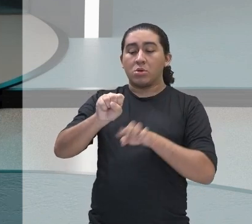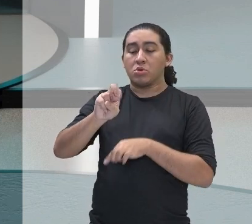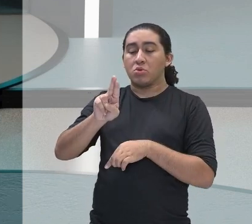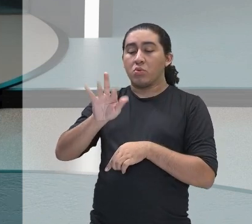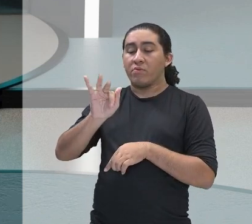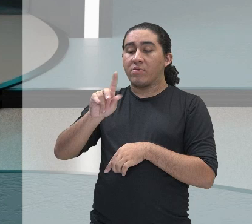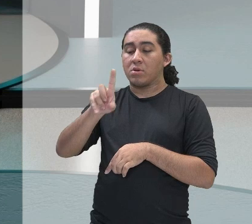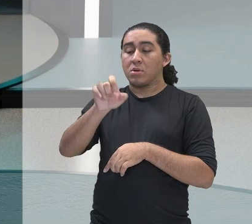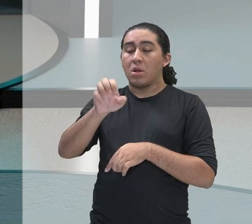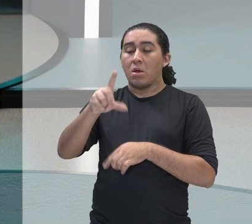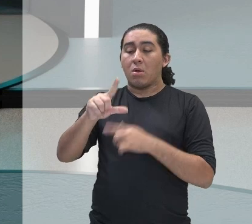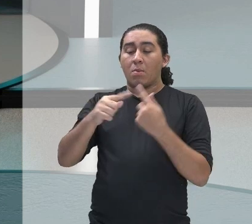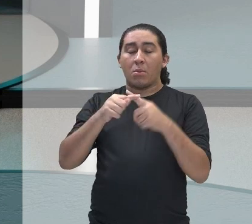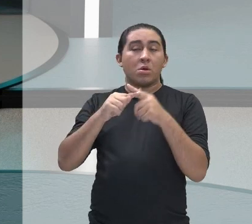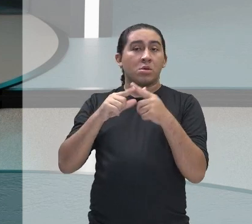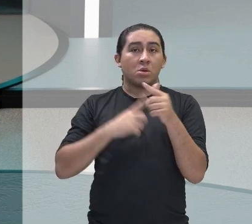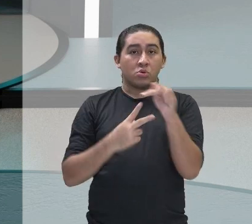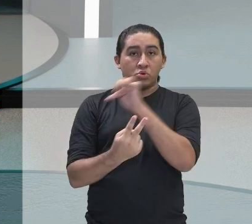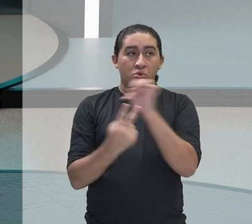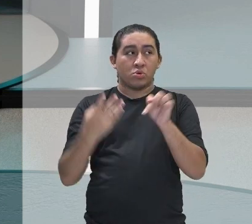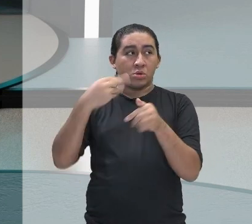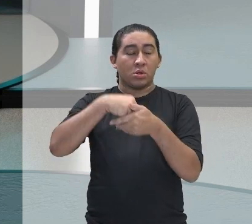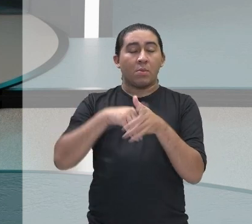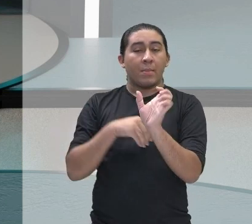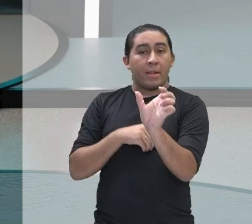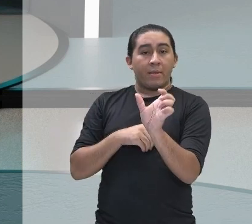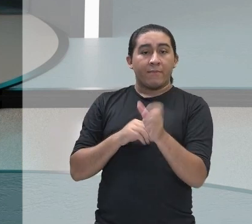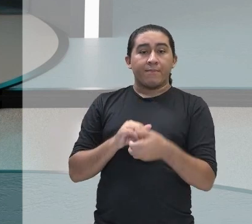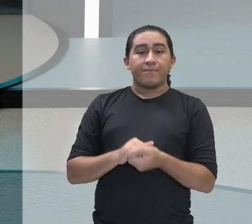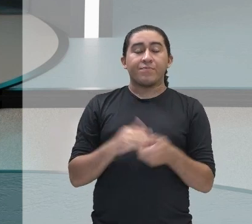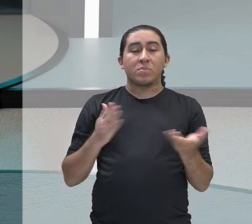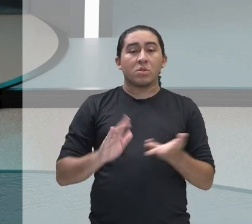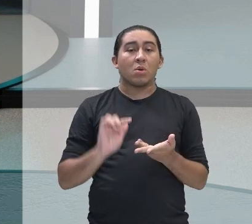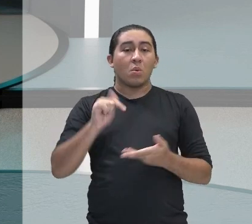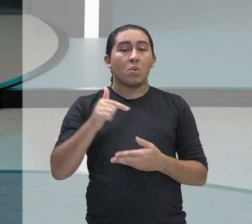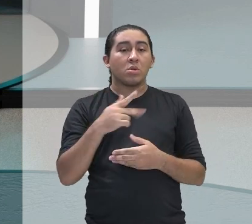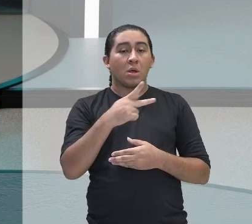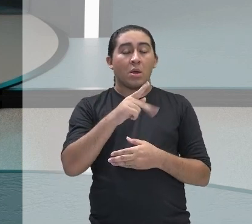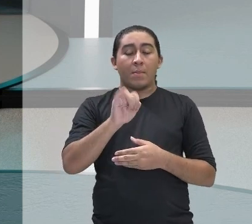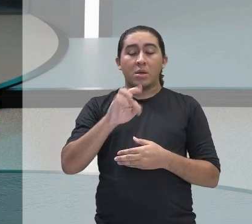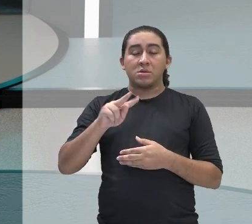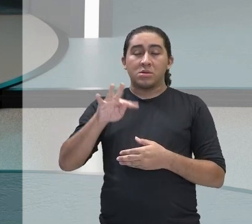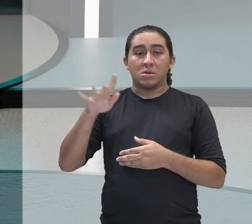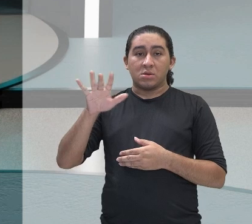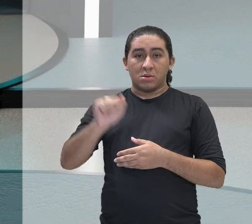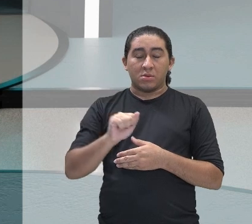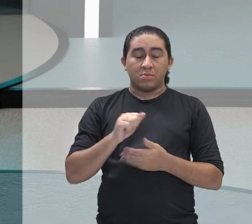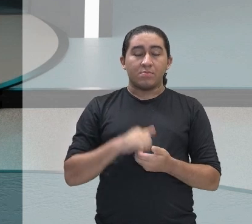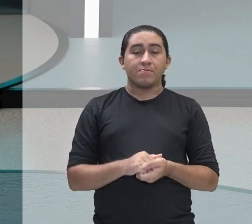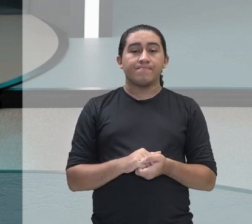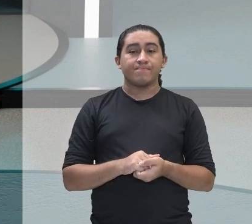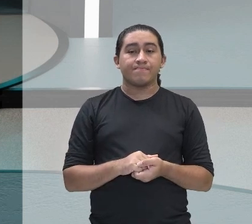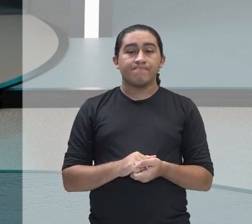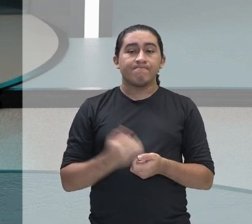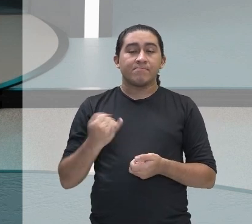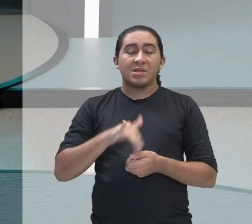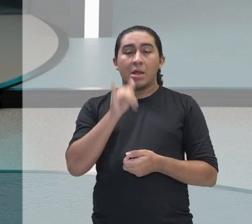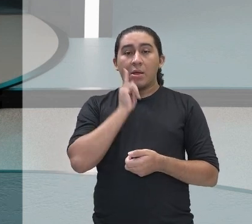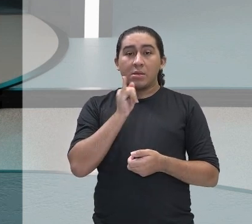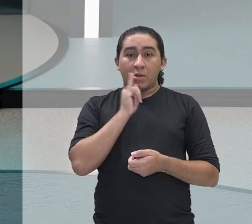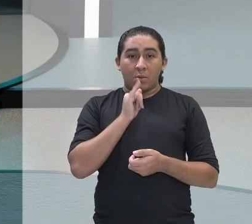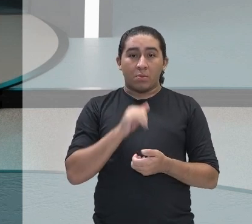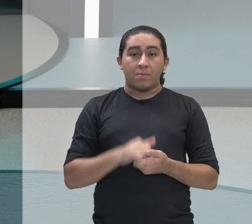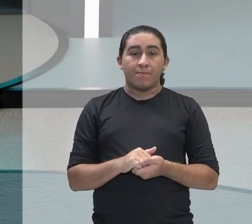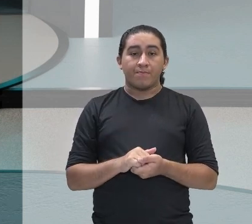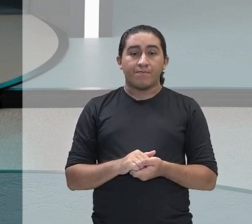na palavra. Na derivação parassintética, veja bem, se eu tirar